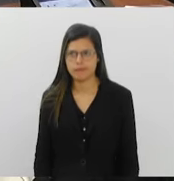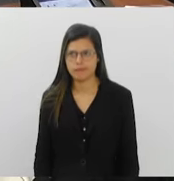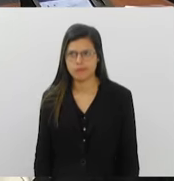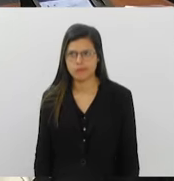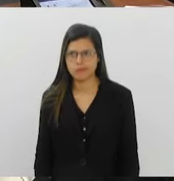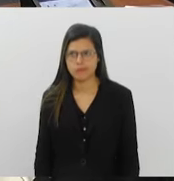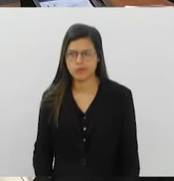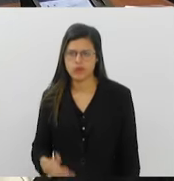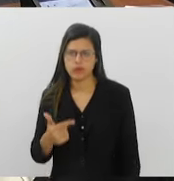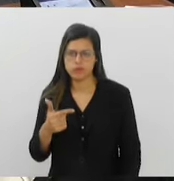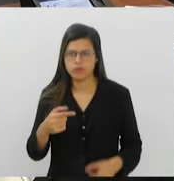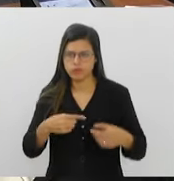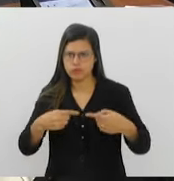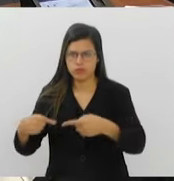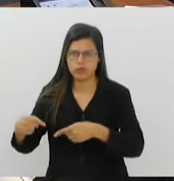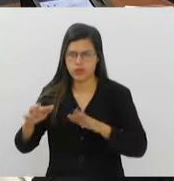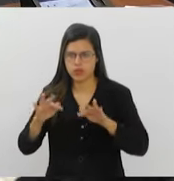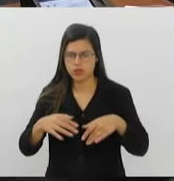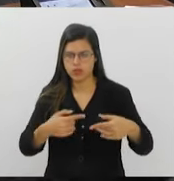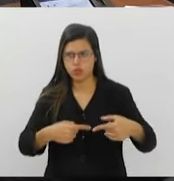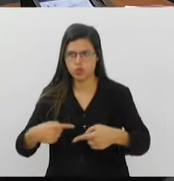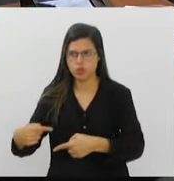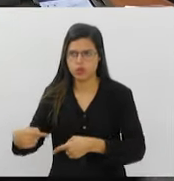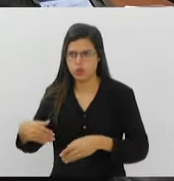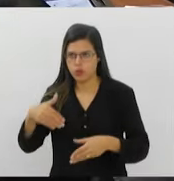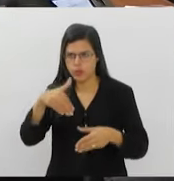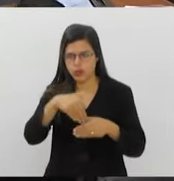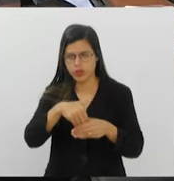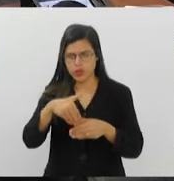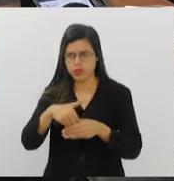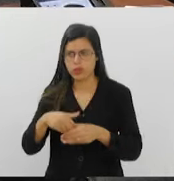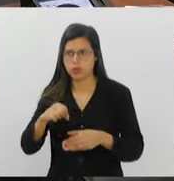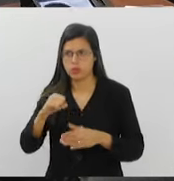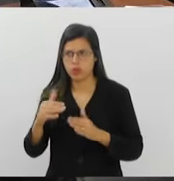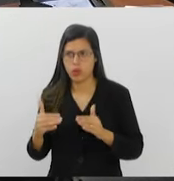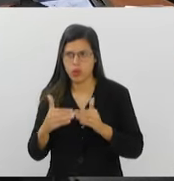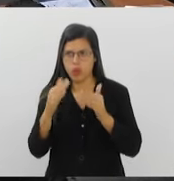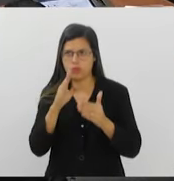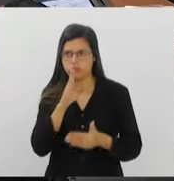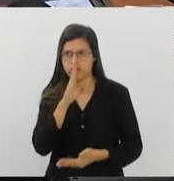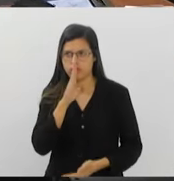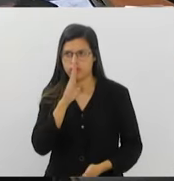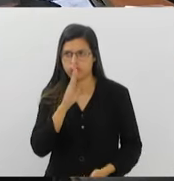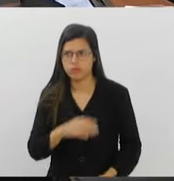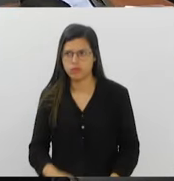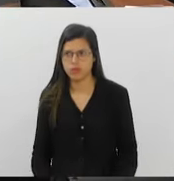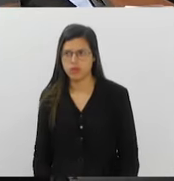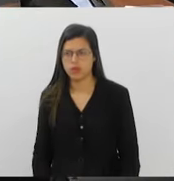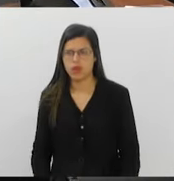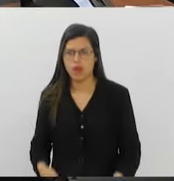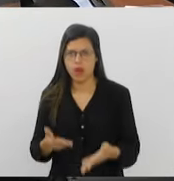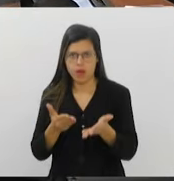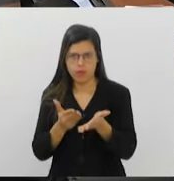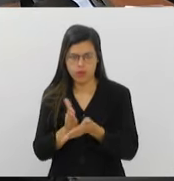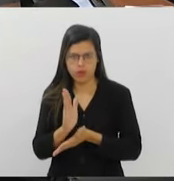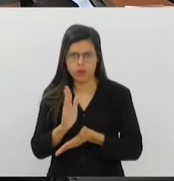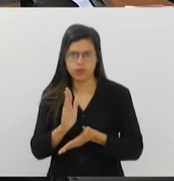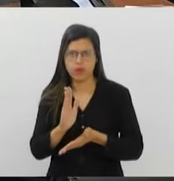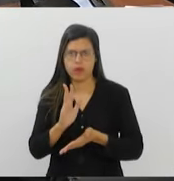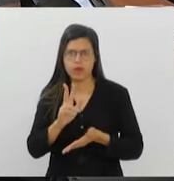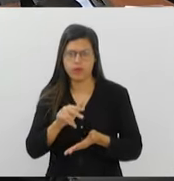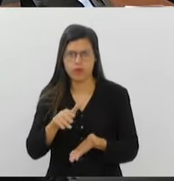Não havendo mais quem queira discutir, encerrada a discussão. Em votação, senhores que aprovam, permaneçam como estão. Aprovado, vai